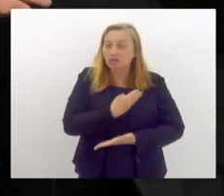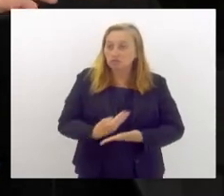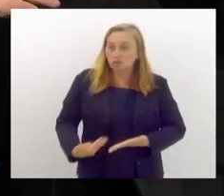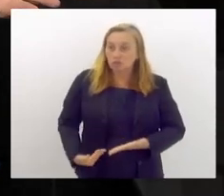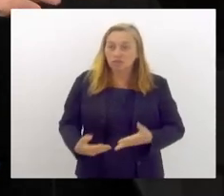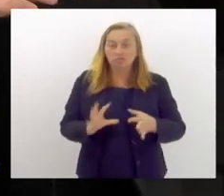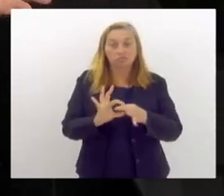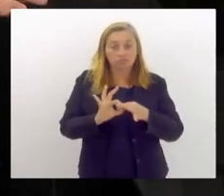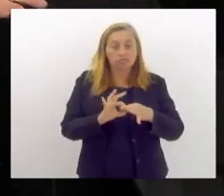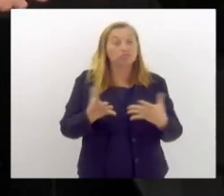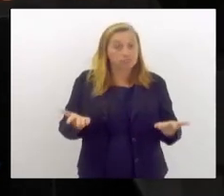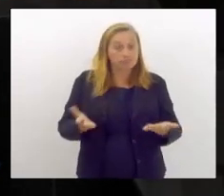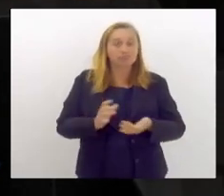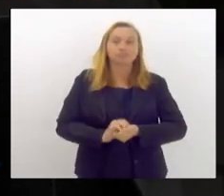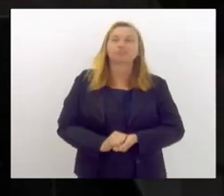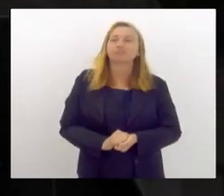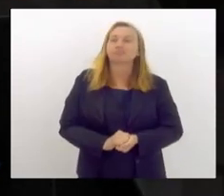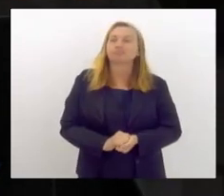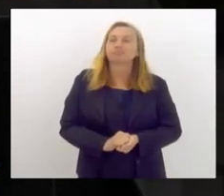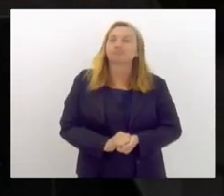êxito.